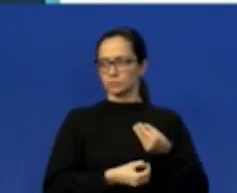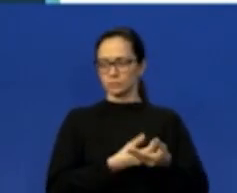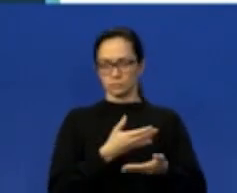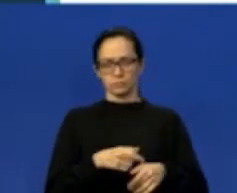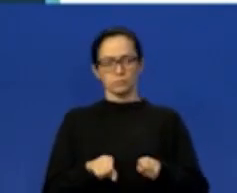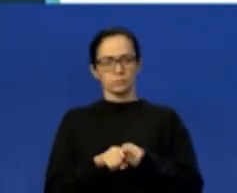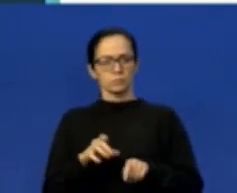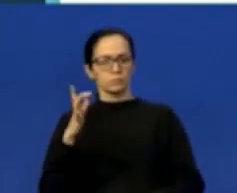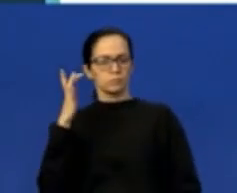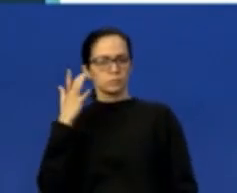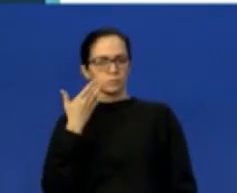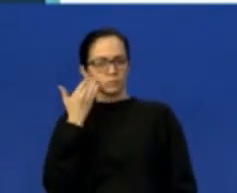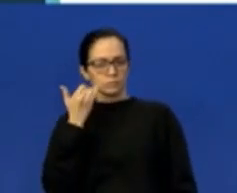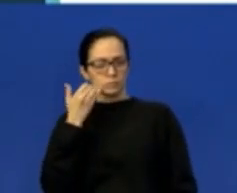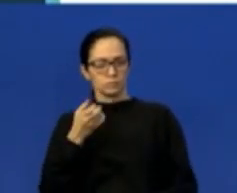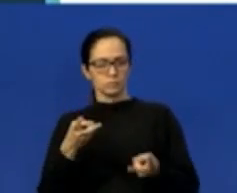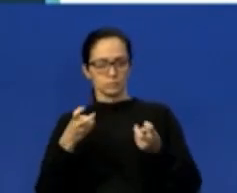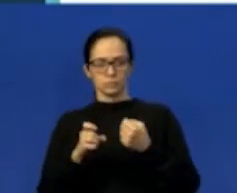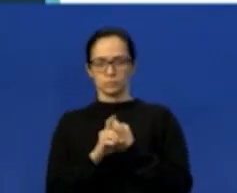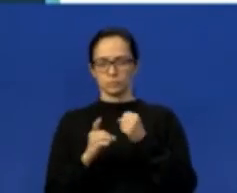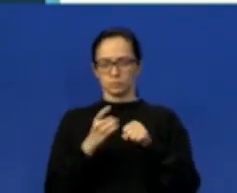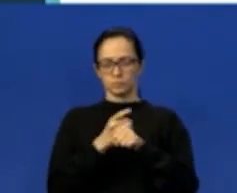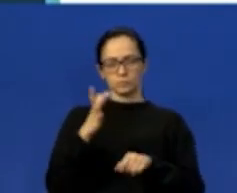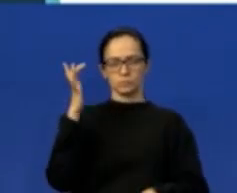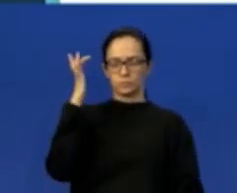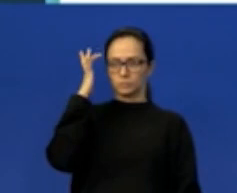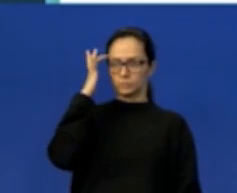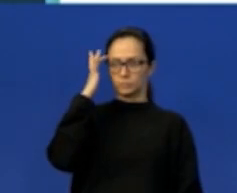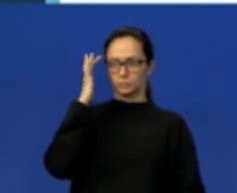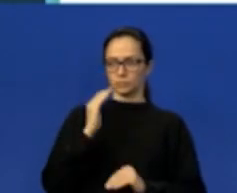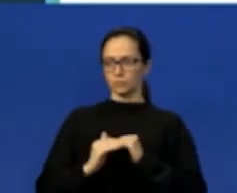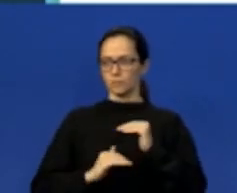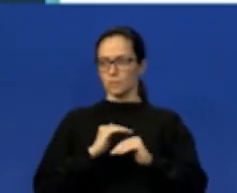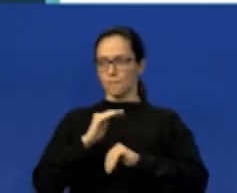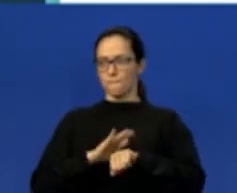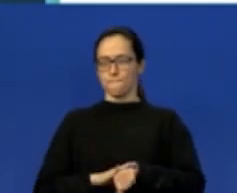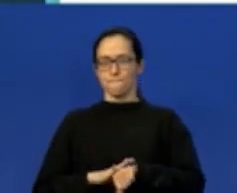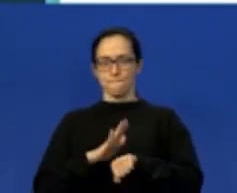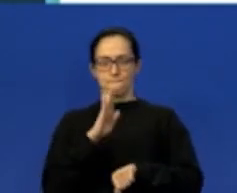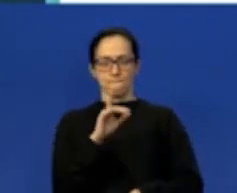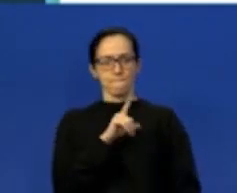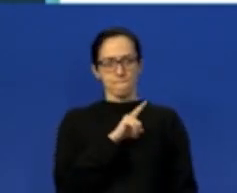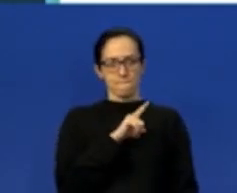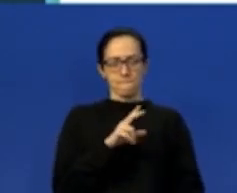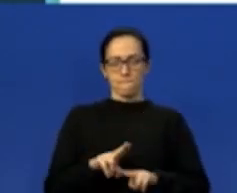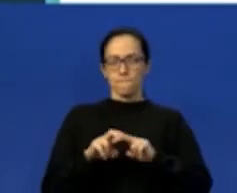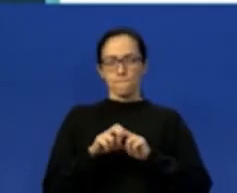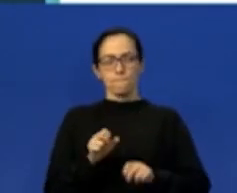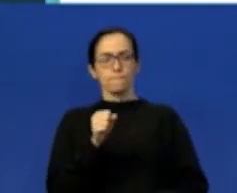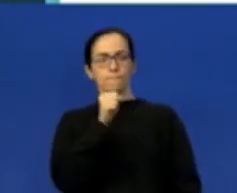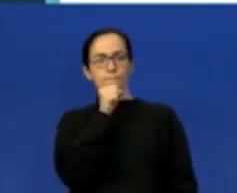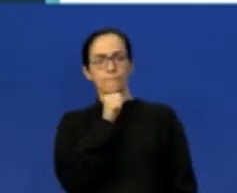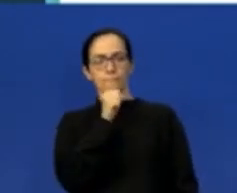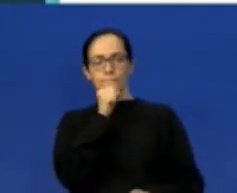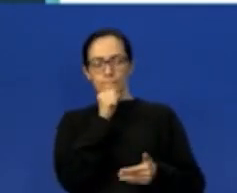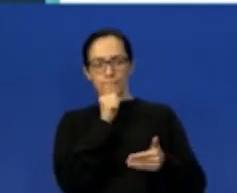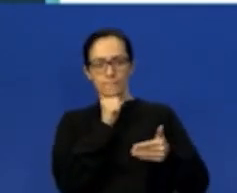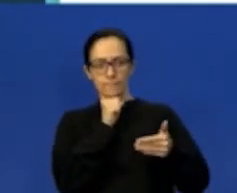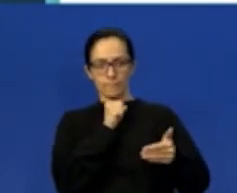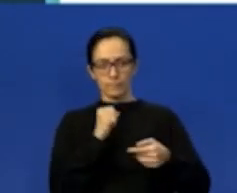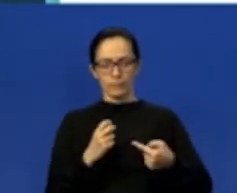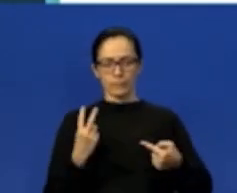psicossociais, obviamente, aumenta a competência motora. Então, o idoso, ele vai se sentir muito